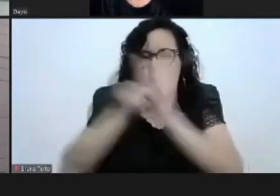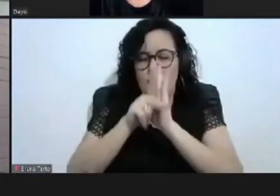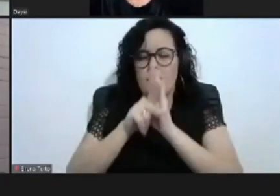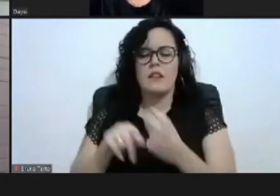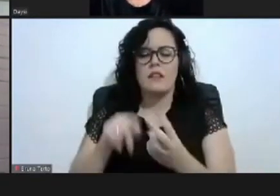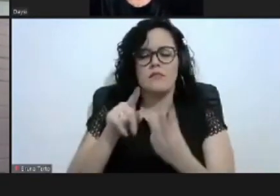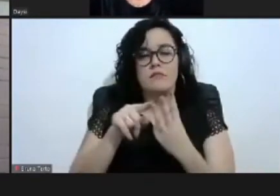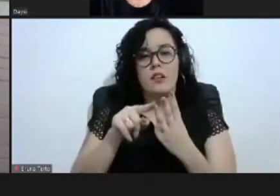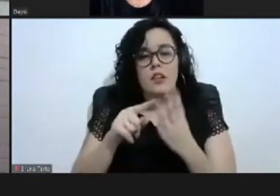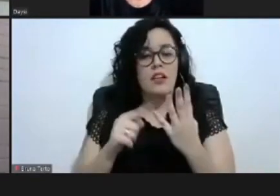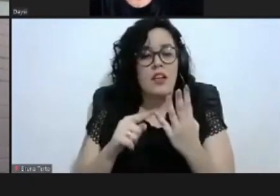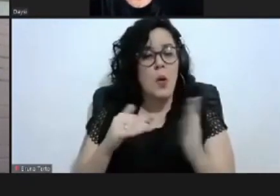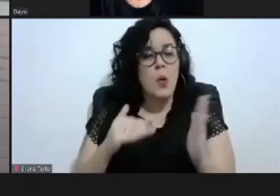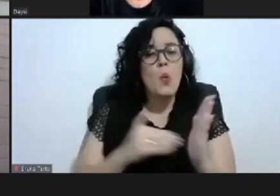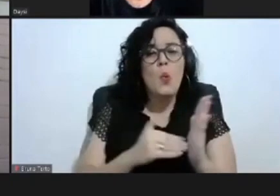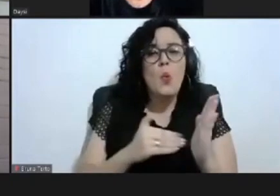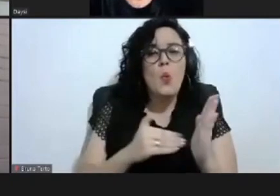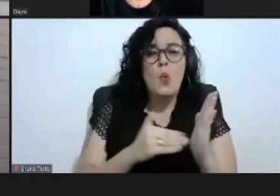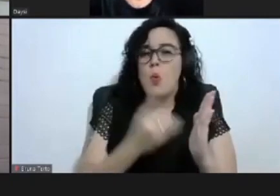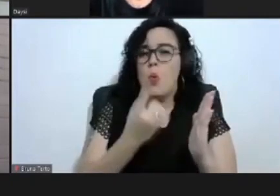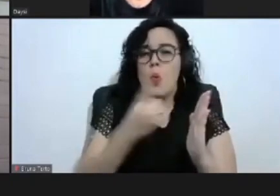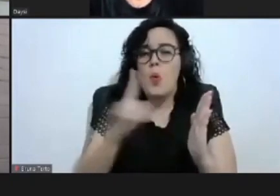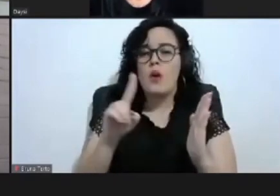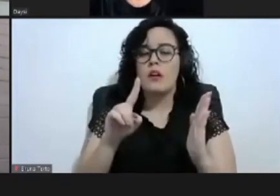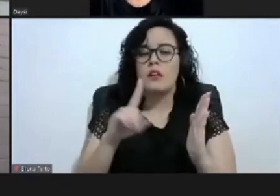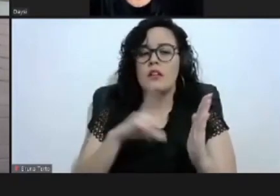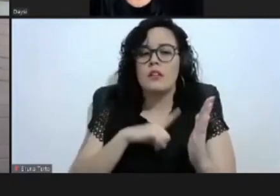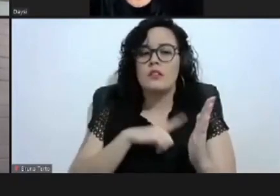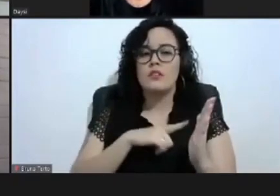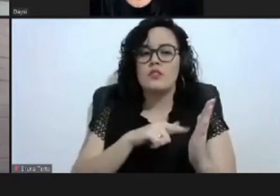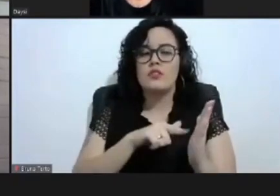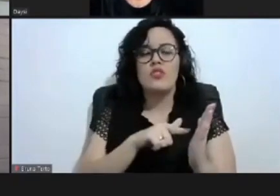no final, na última mesinha, vinha a nata